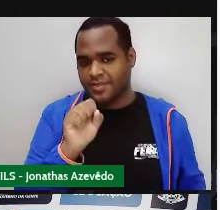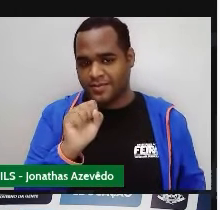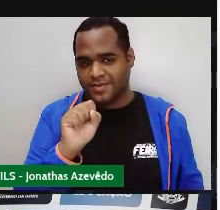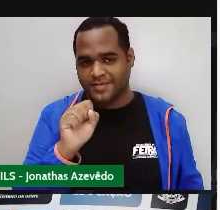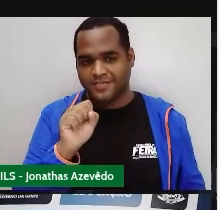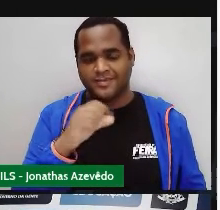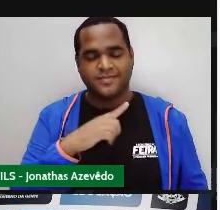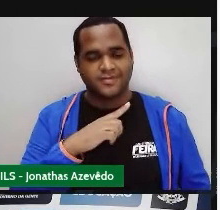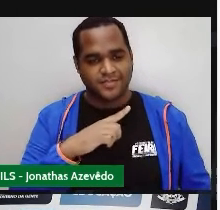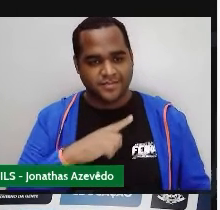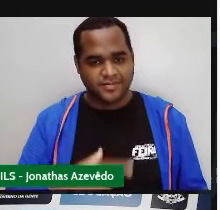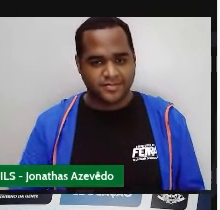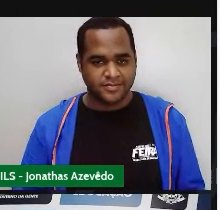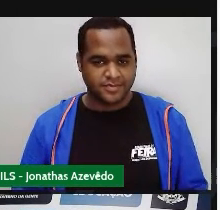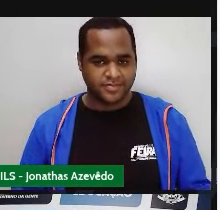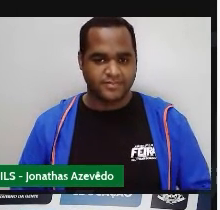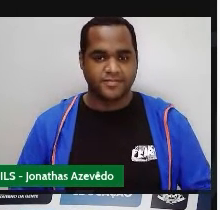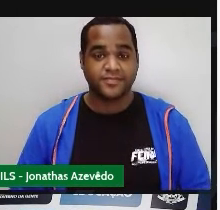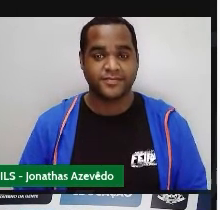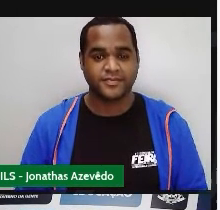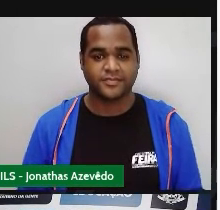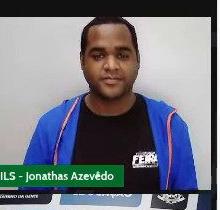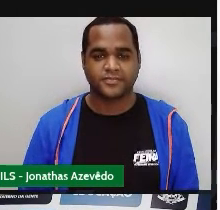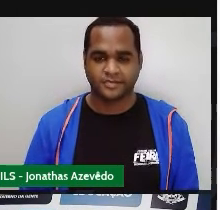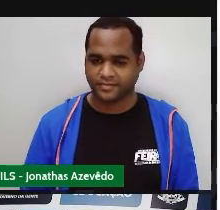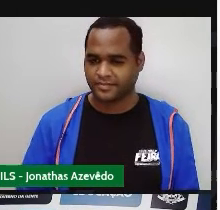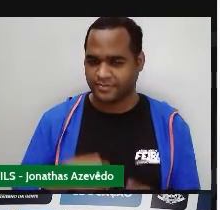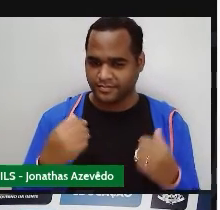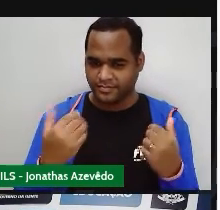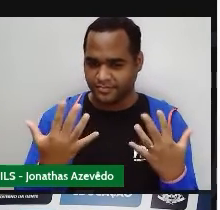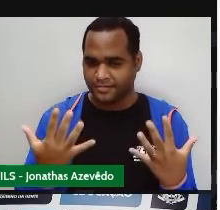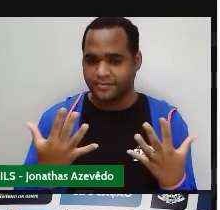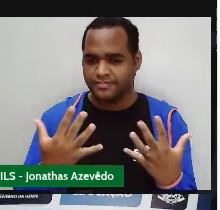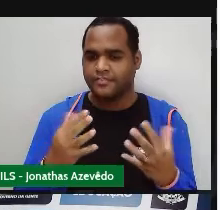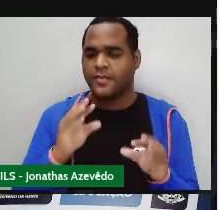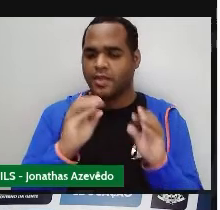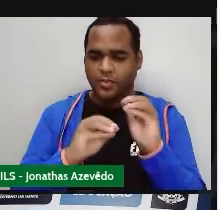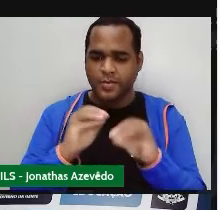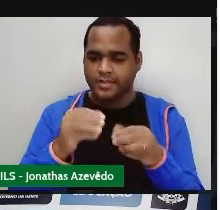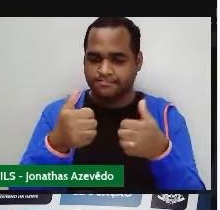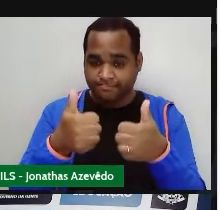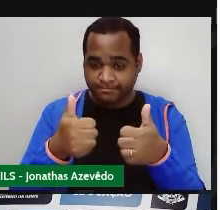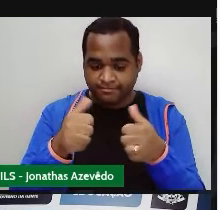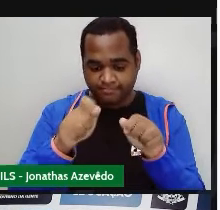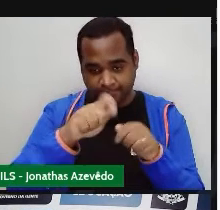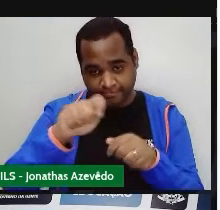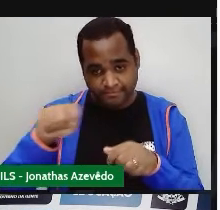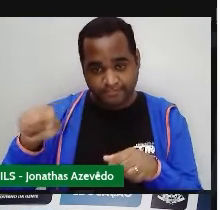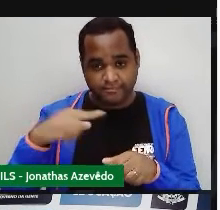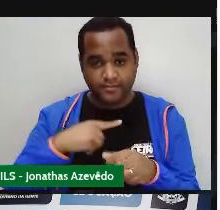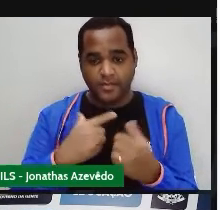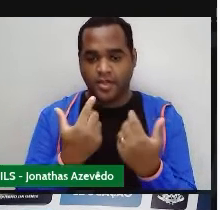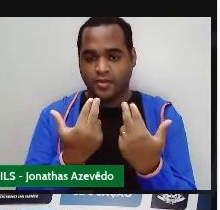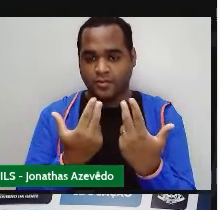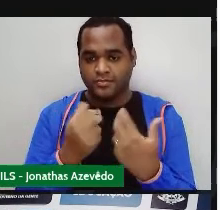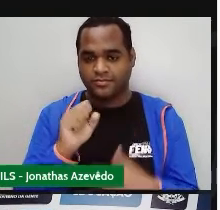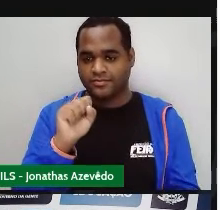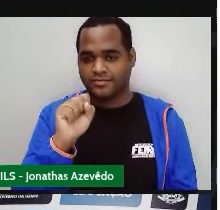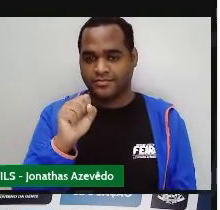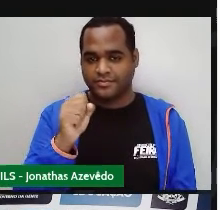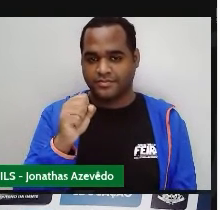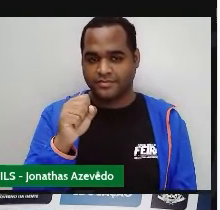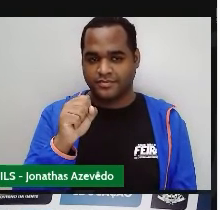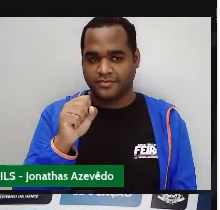Canudos Ok então a gente vai colocar aqui um igual a oito